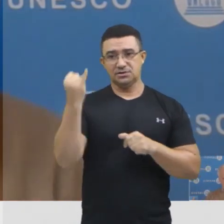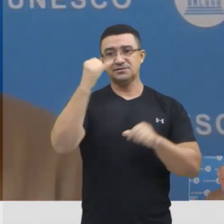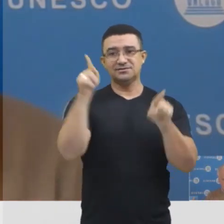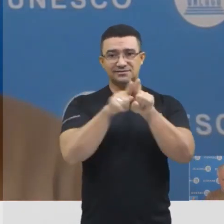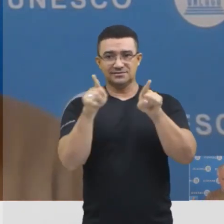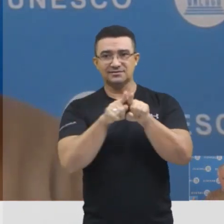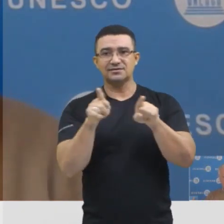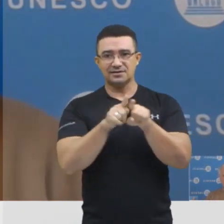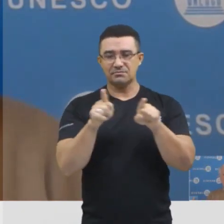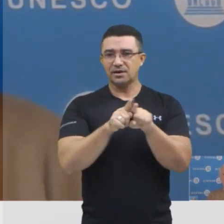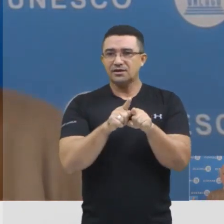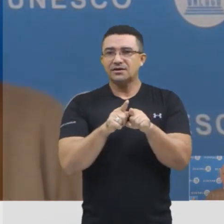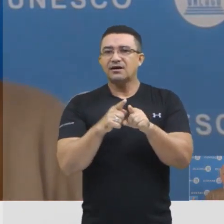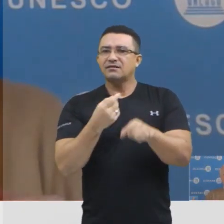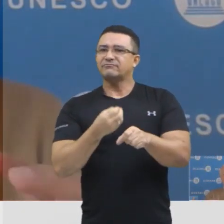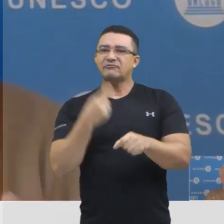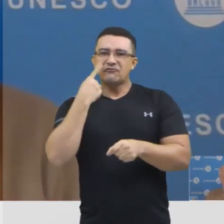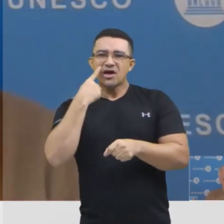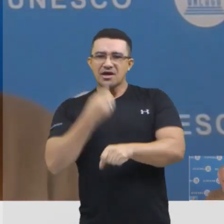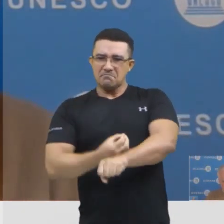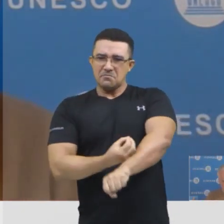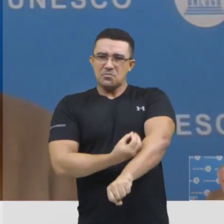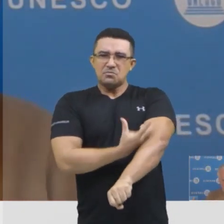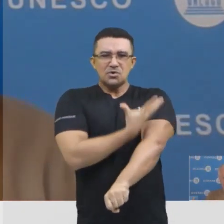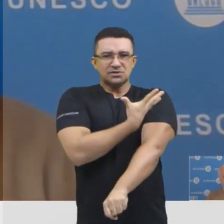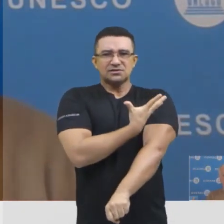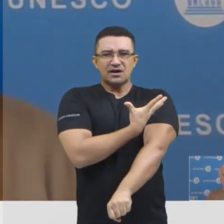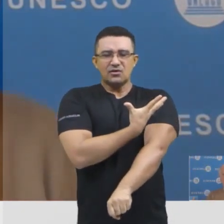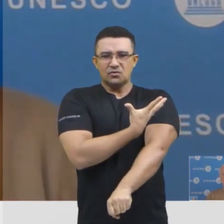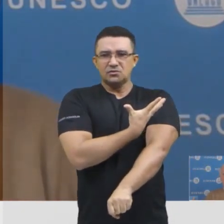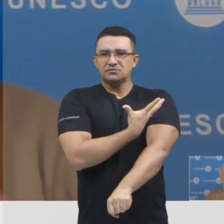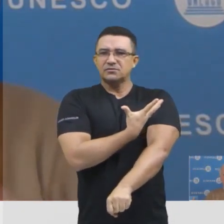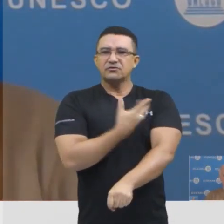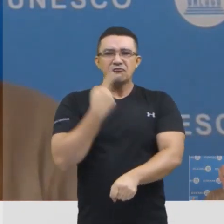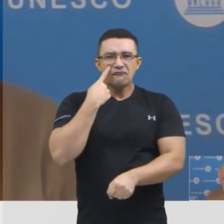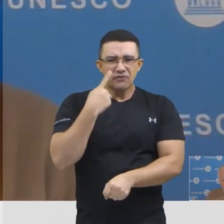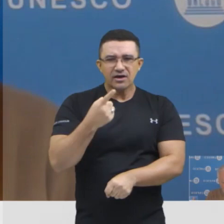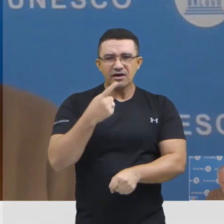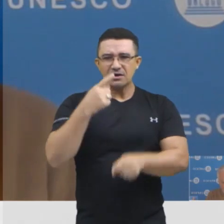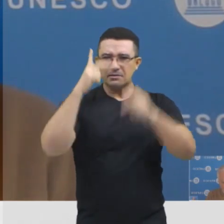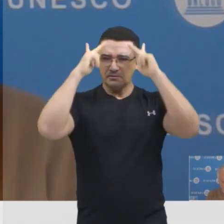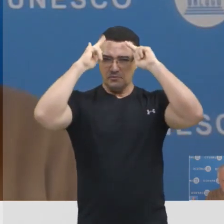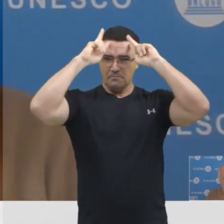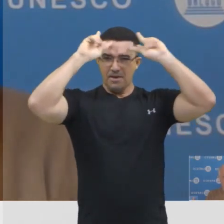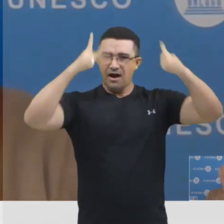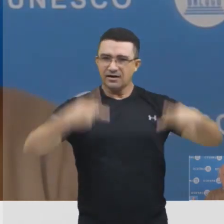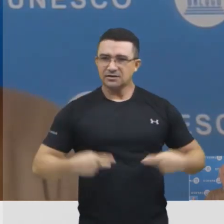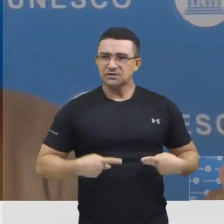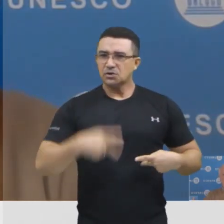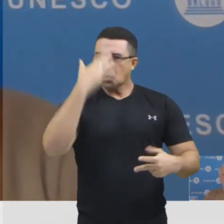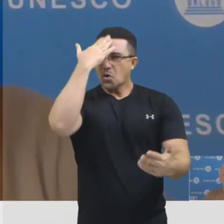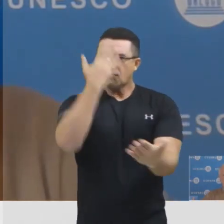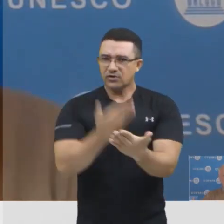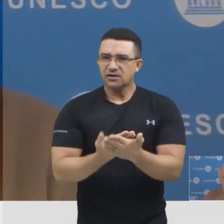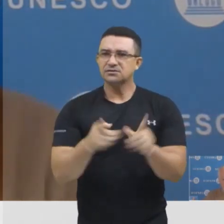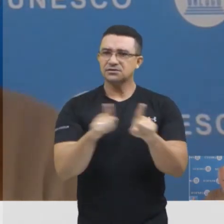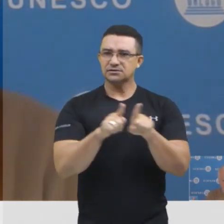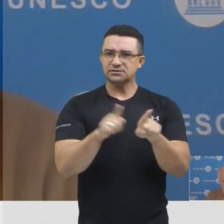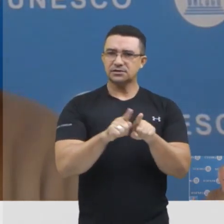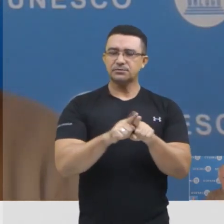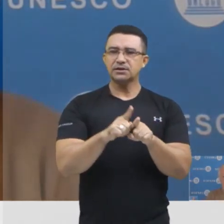vista emocional, do ponto de vista da cidadania, do ponto de vista da confiança e de manter